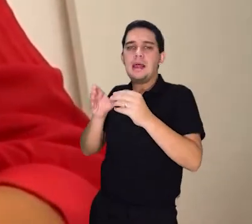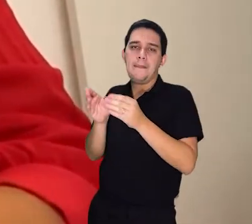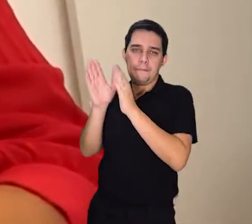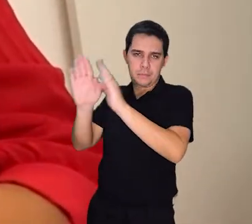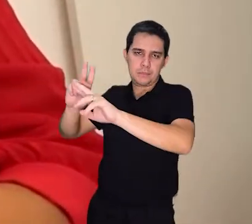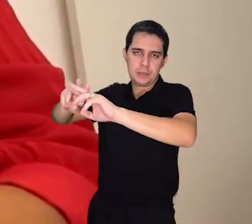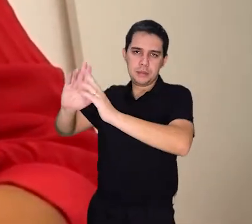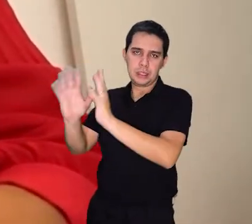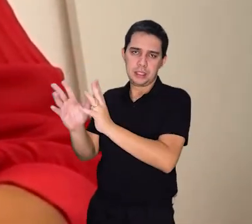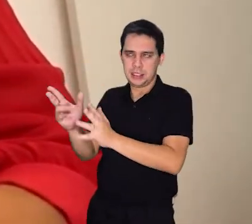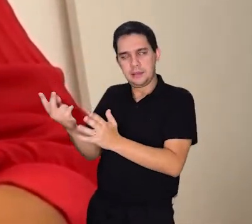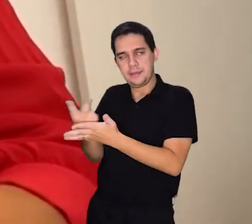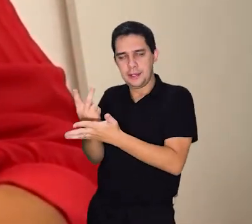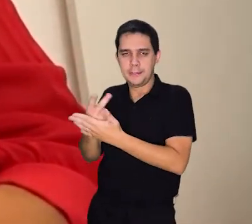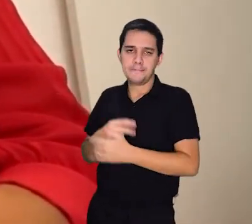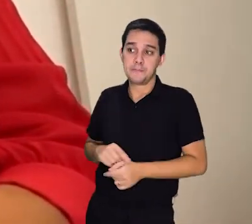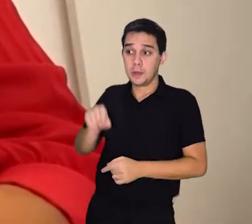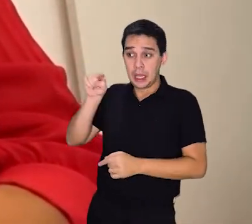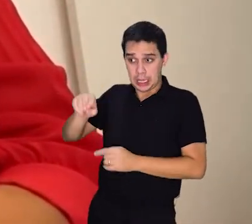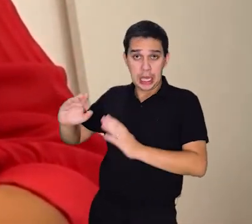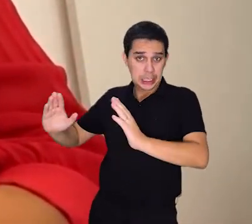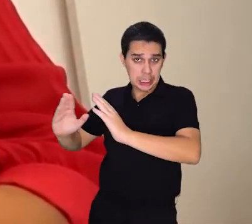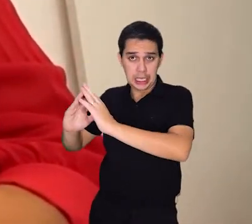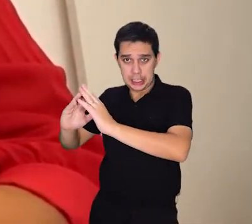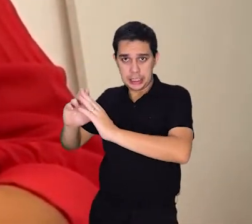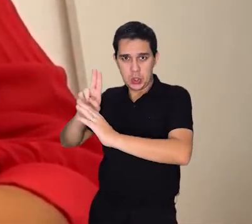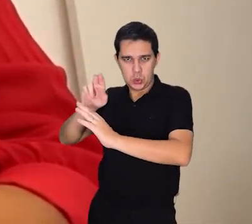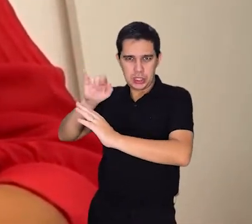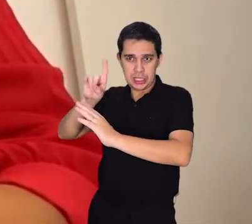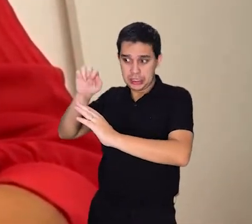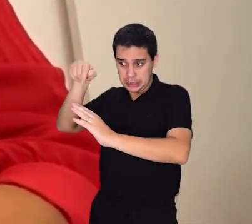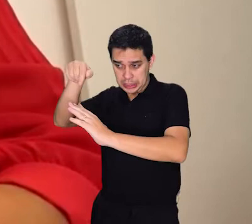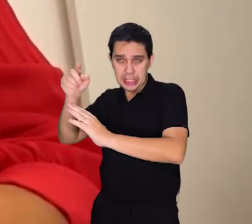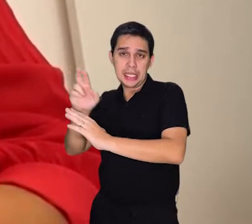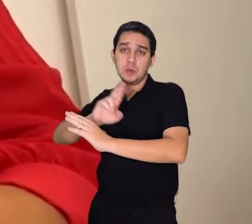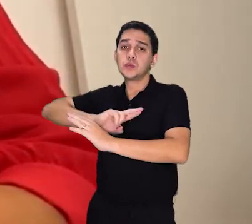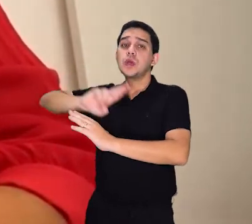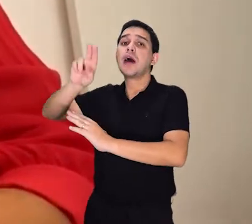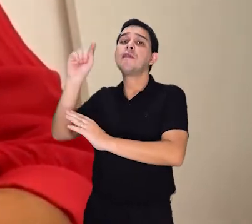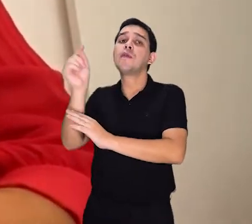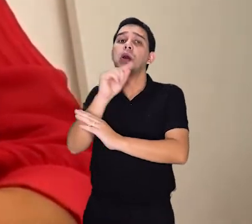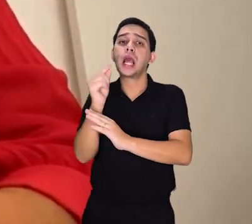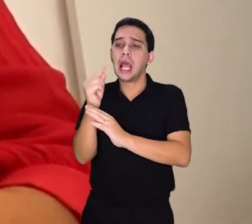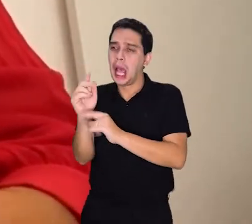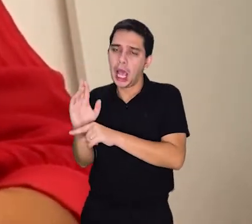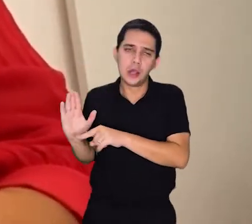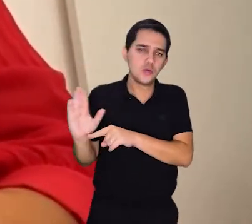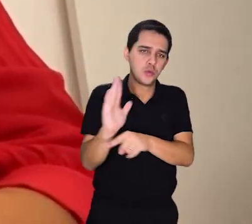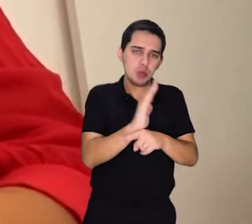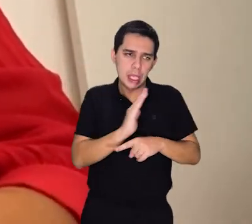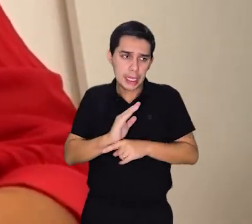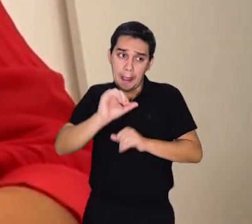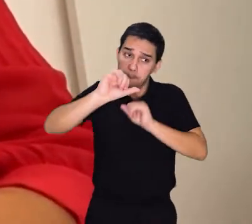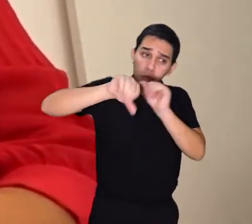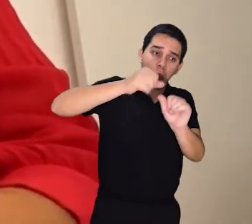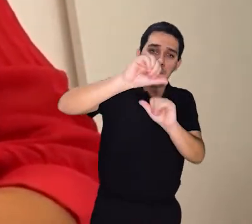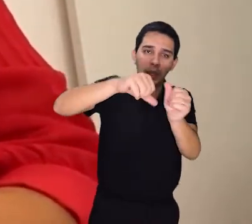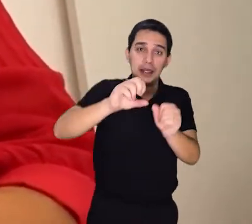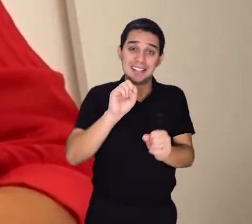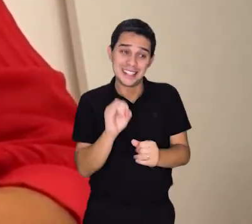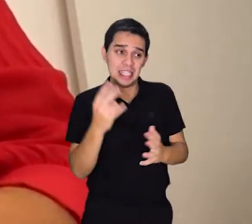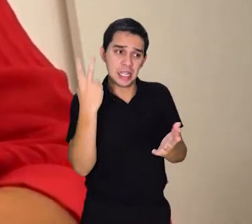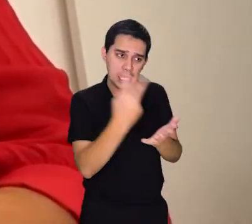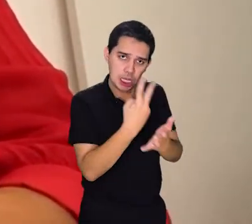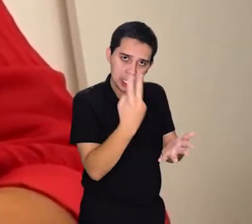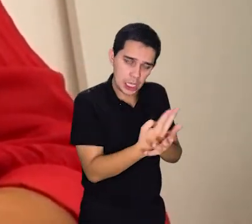objetivo dessa unidade é que o adolescente saia melhor do que ele entrou, que ele tenha oportunidades que